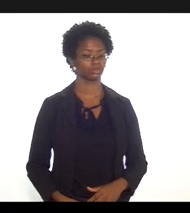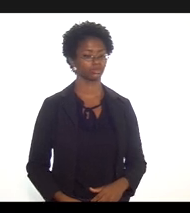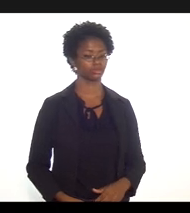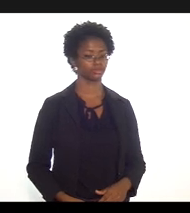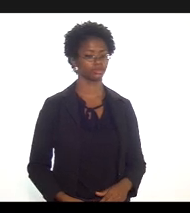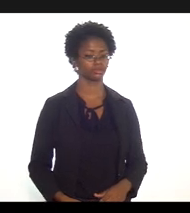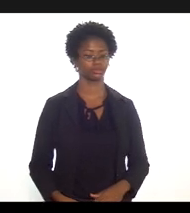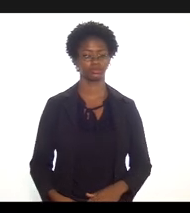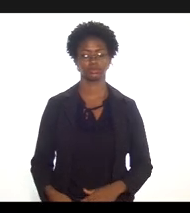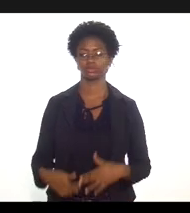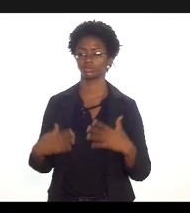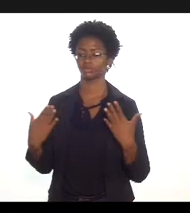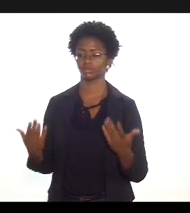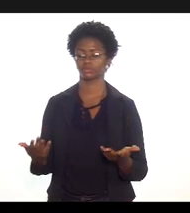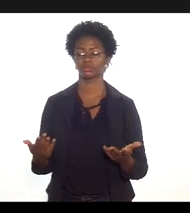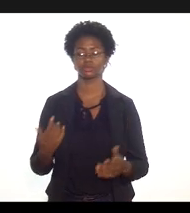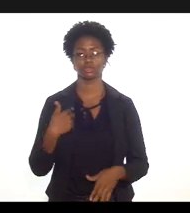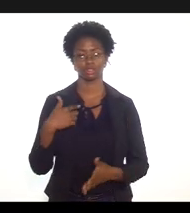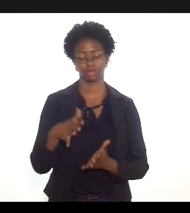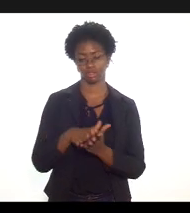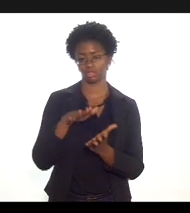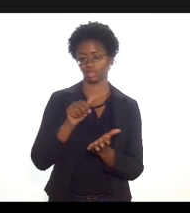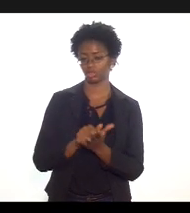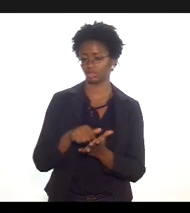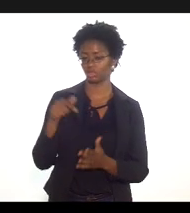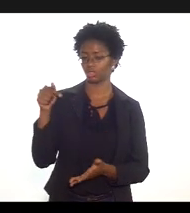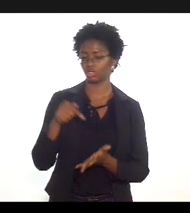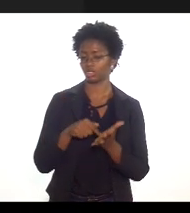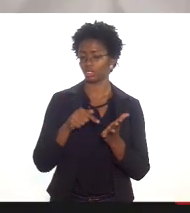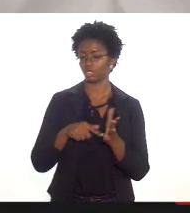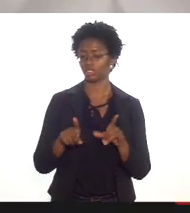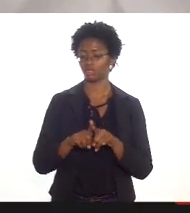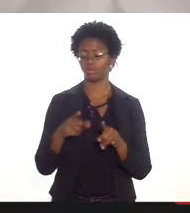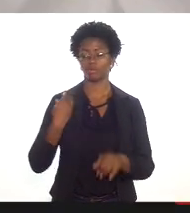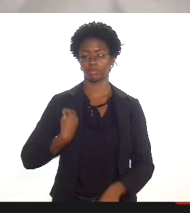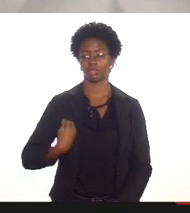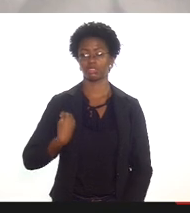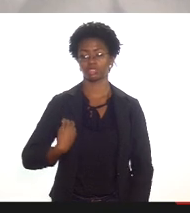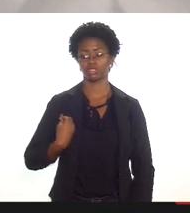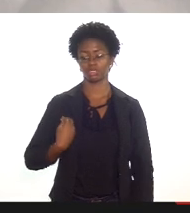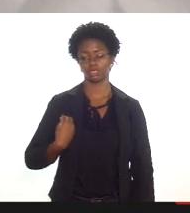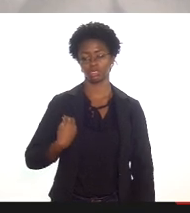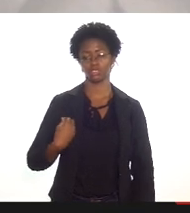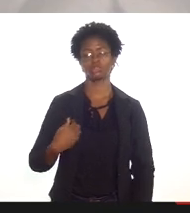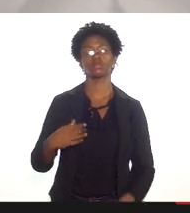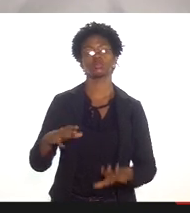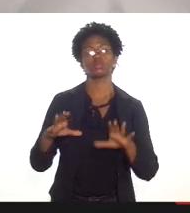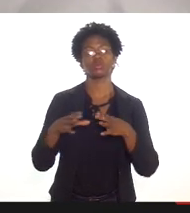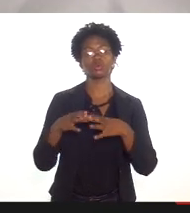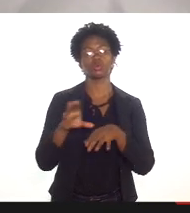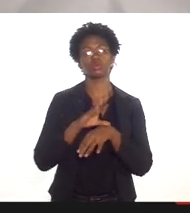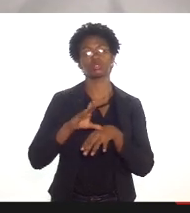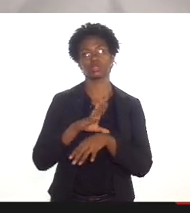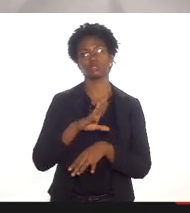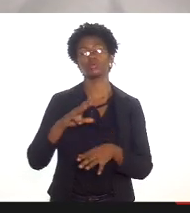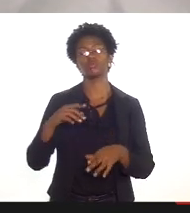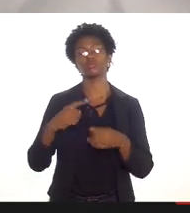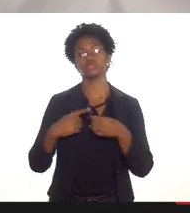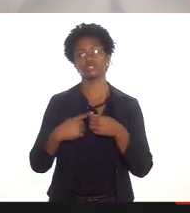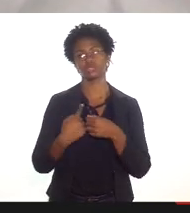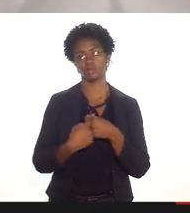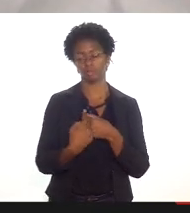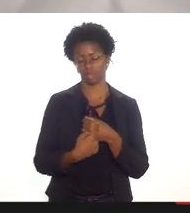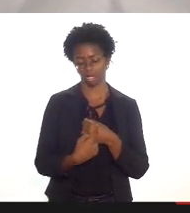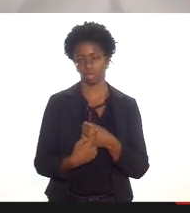Então, eu vou registrar aqui também a presença do Fórum de Saúde do Rio, do Conselho Regional de